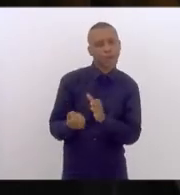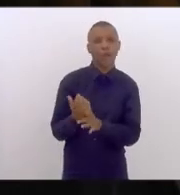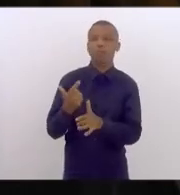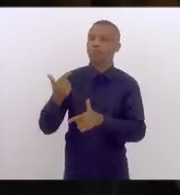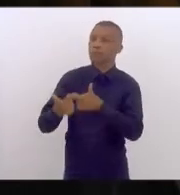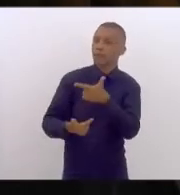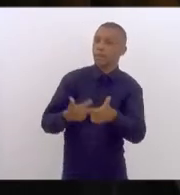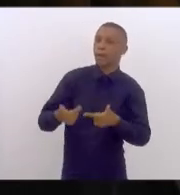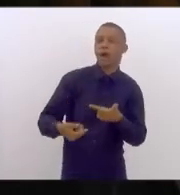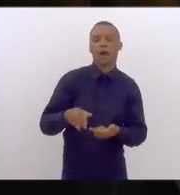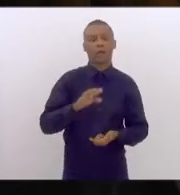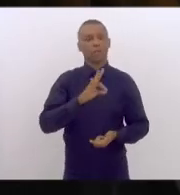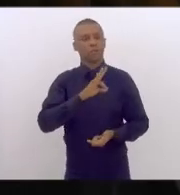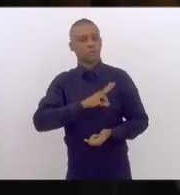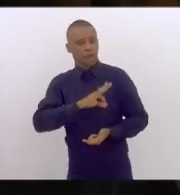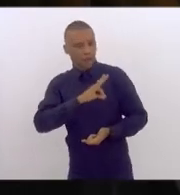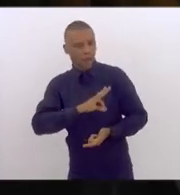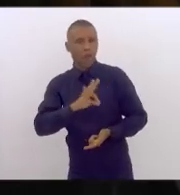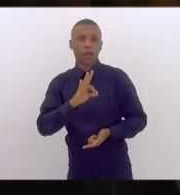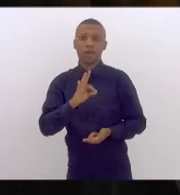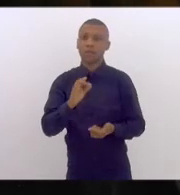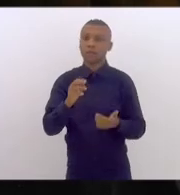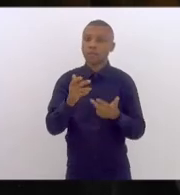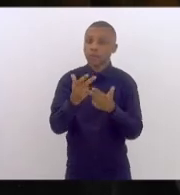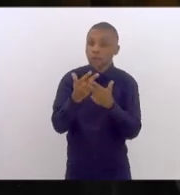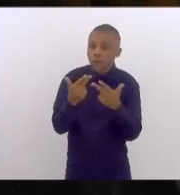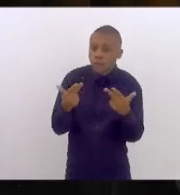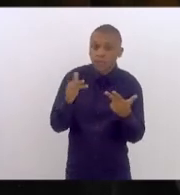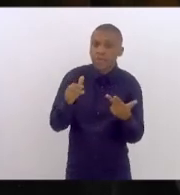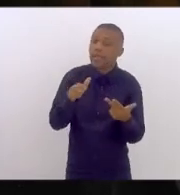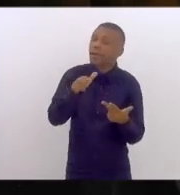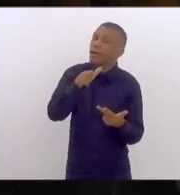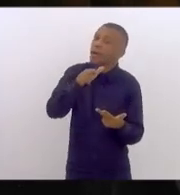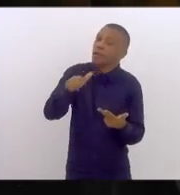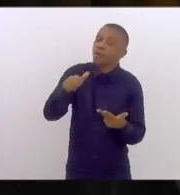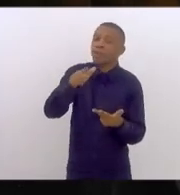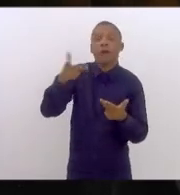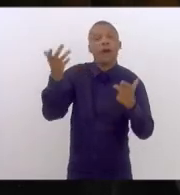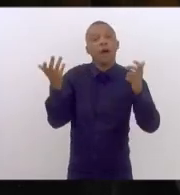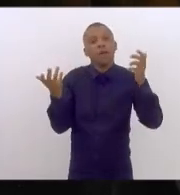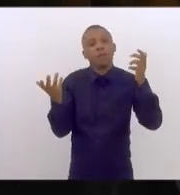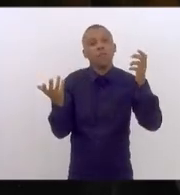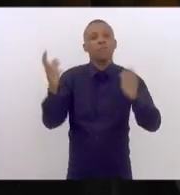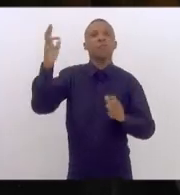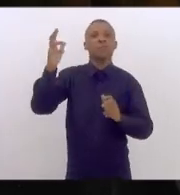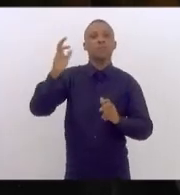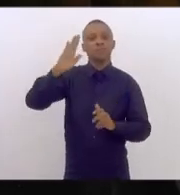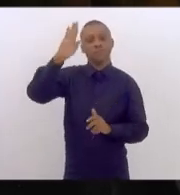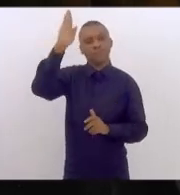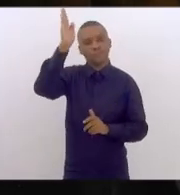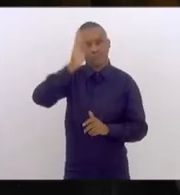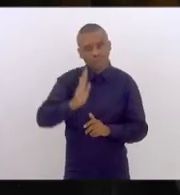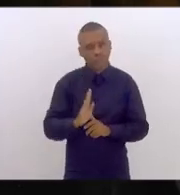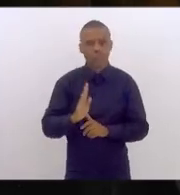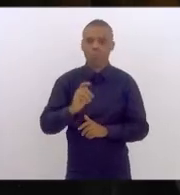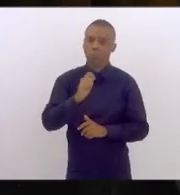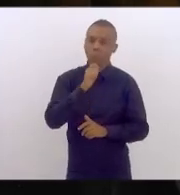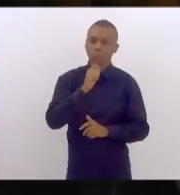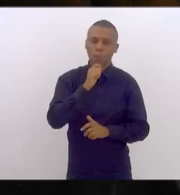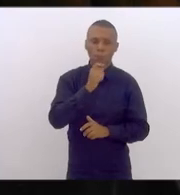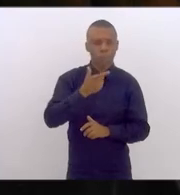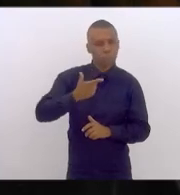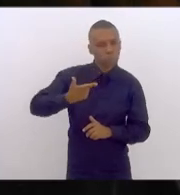renda coisa que não vem ocorrendo no nosso país e